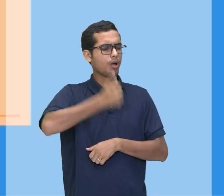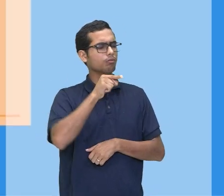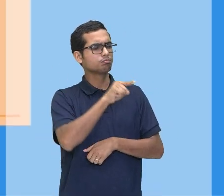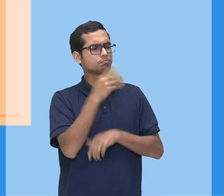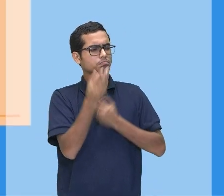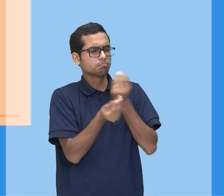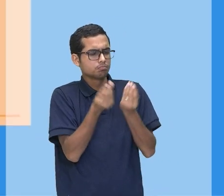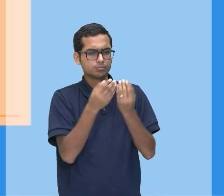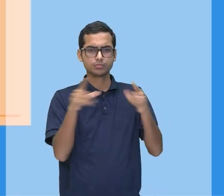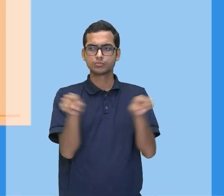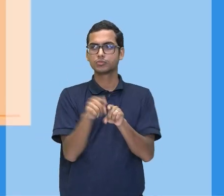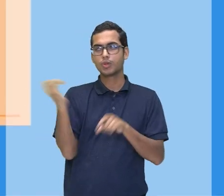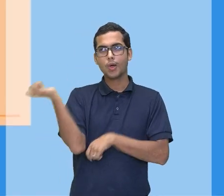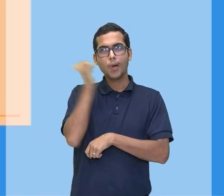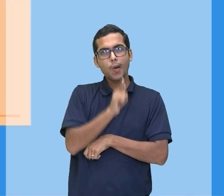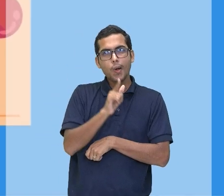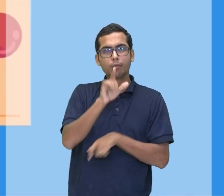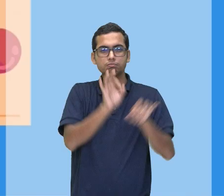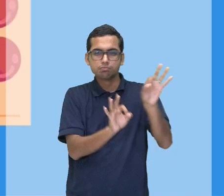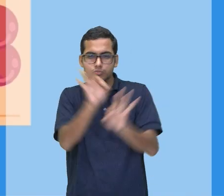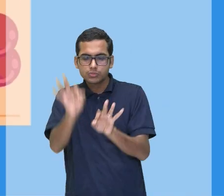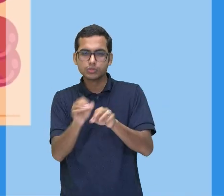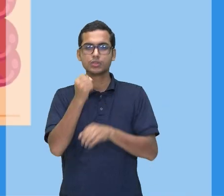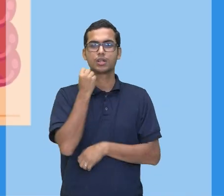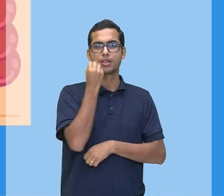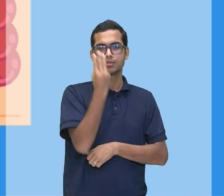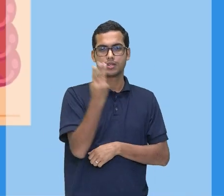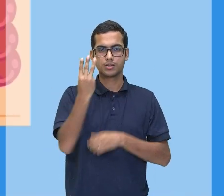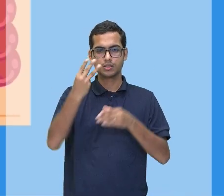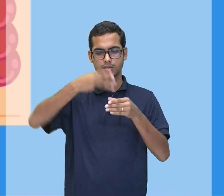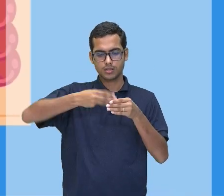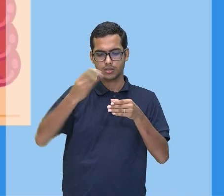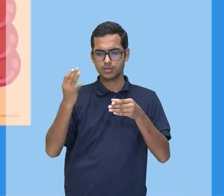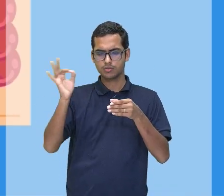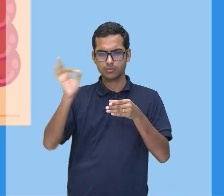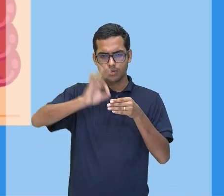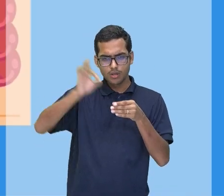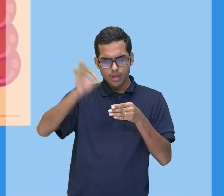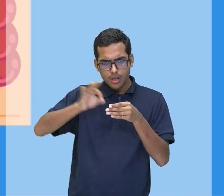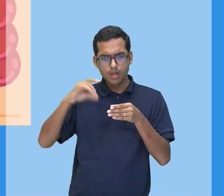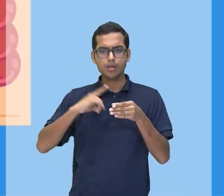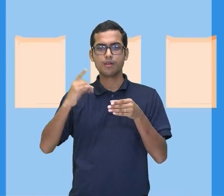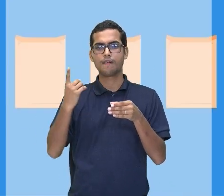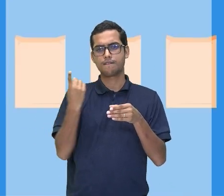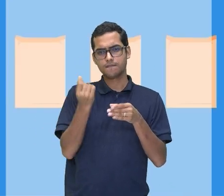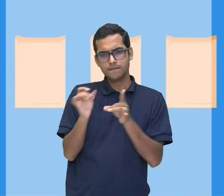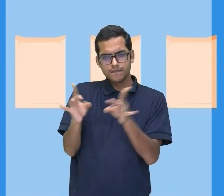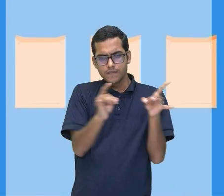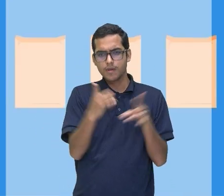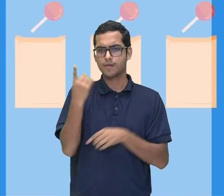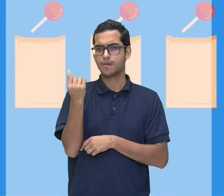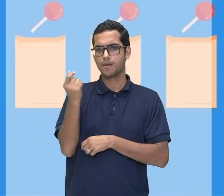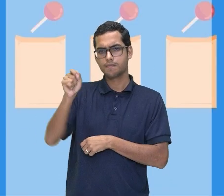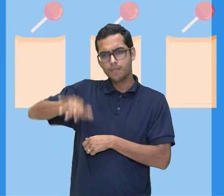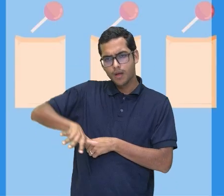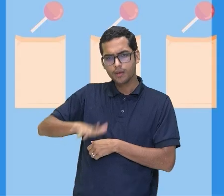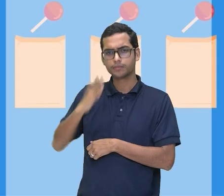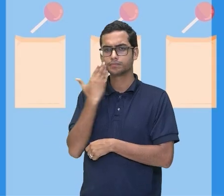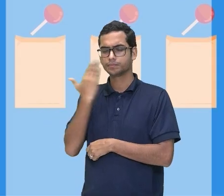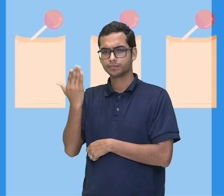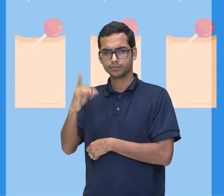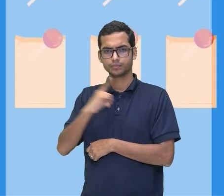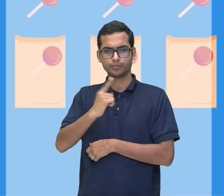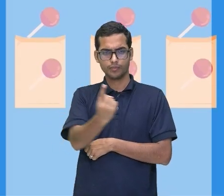Acho que posso empacotar de 3 em 3 e vender mais barato. E quantos pacotes você terá no final? No fim, terei